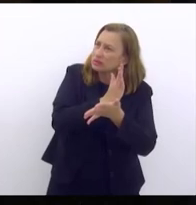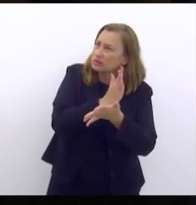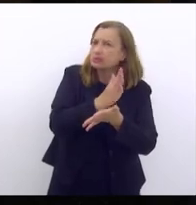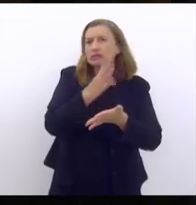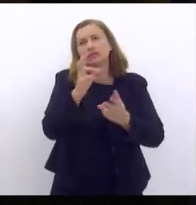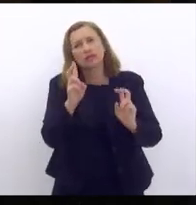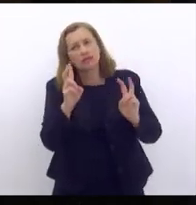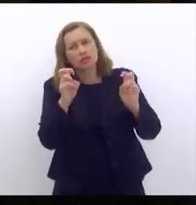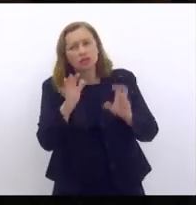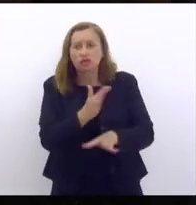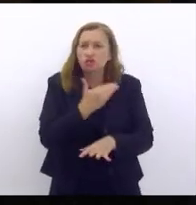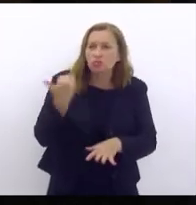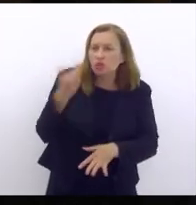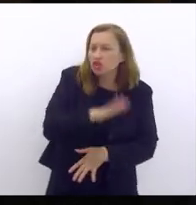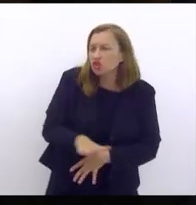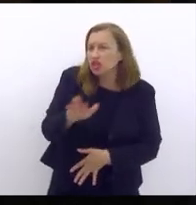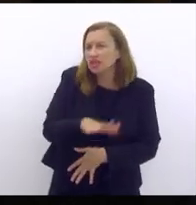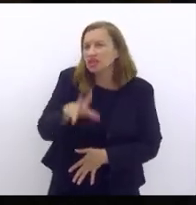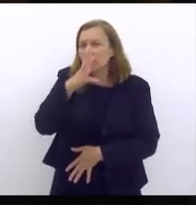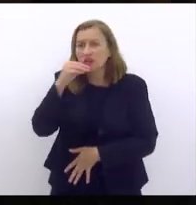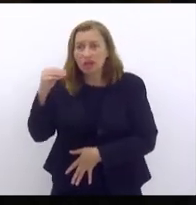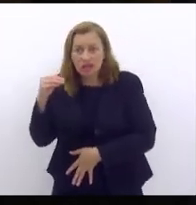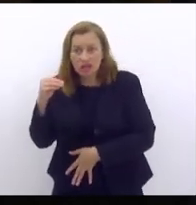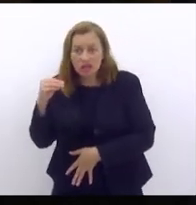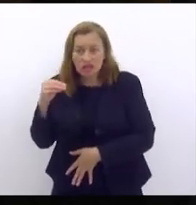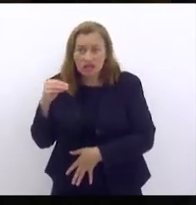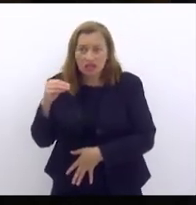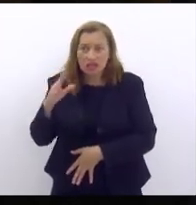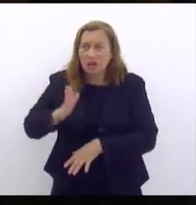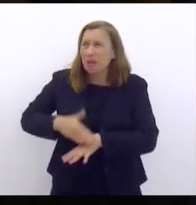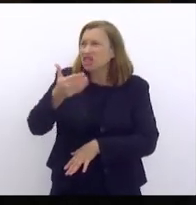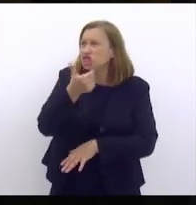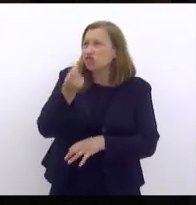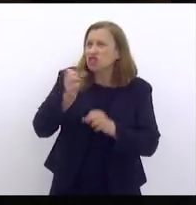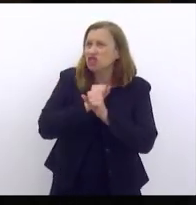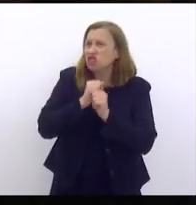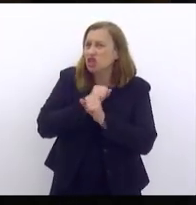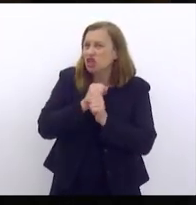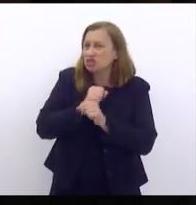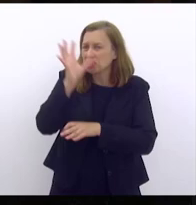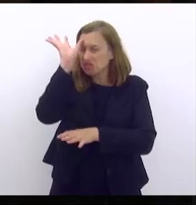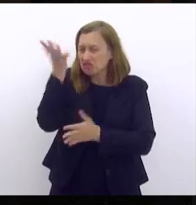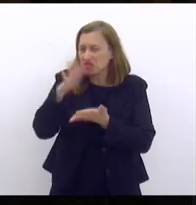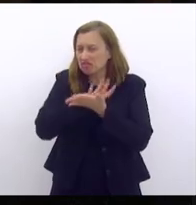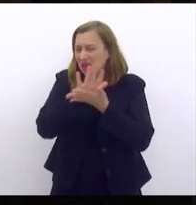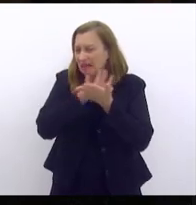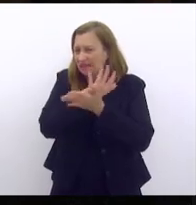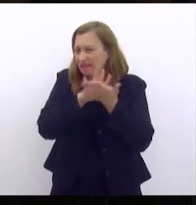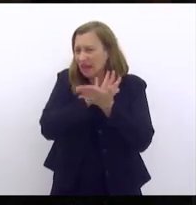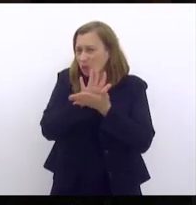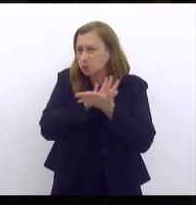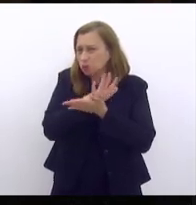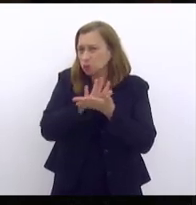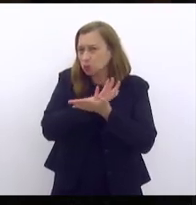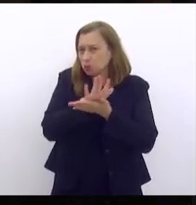alguns casos de assassinatos de crianças e adolescentes datam há mais de 20 anos